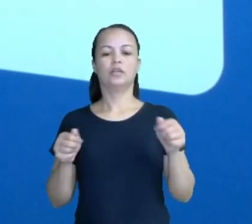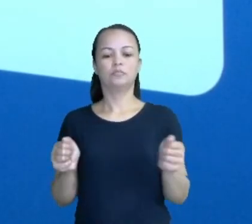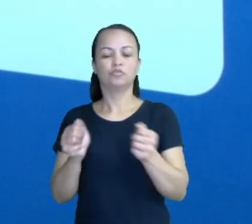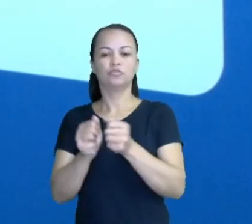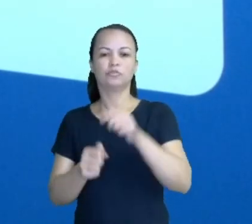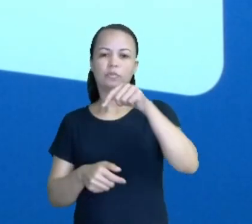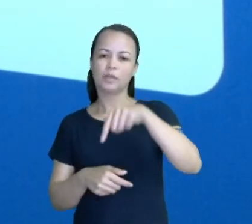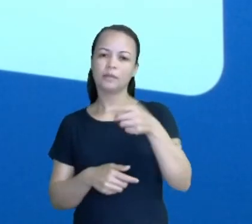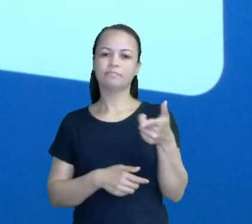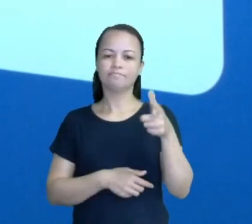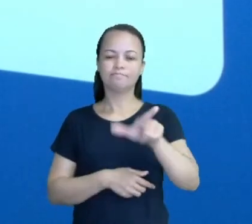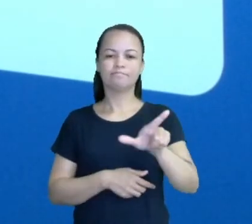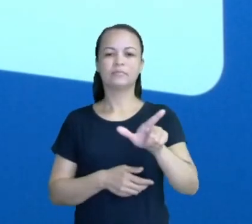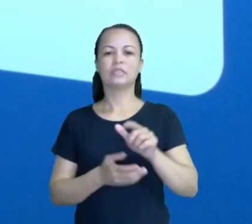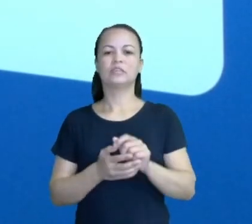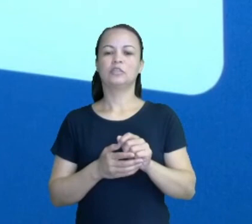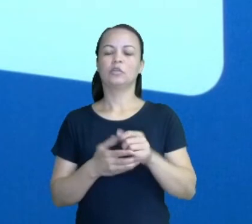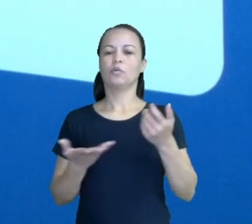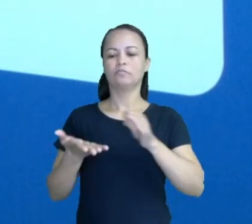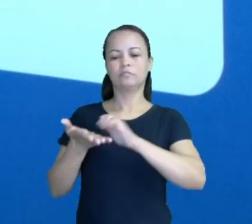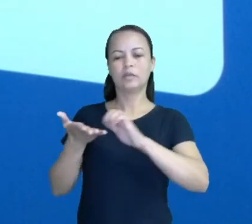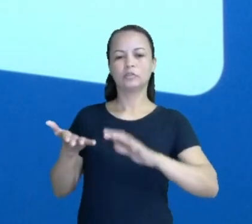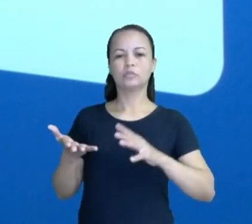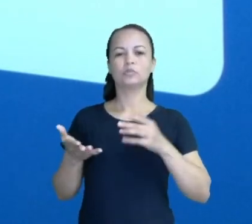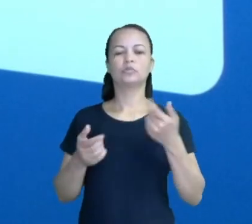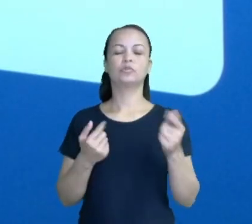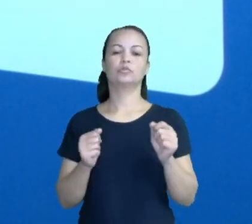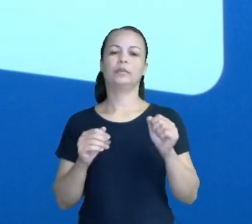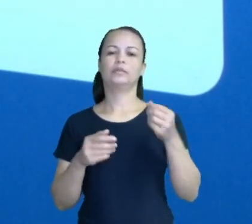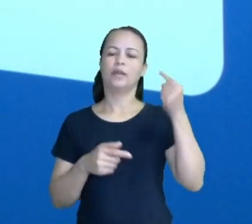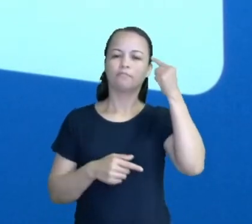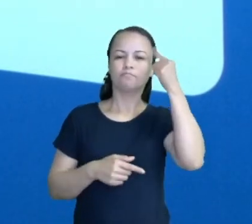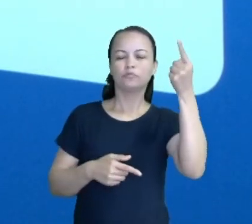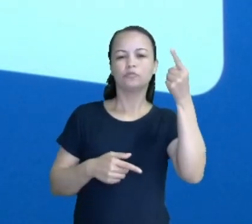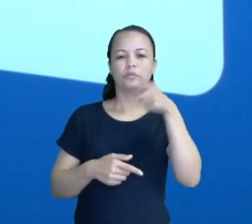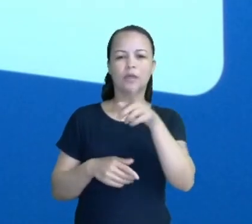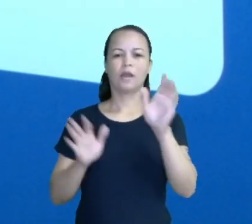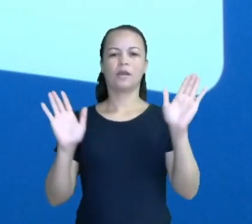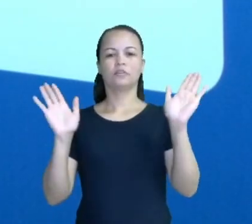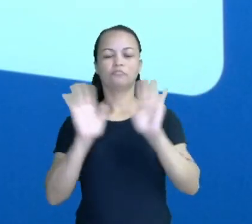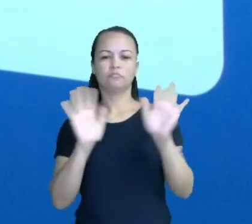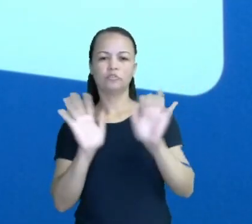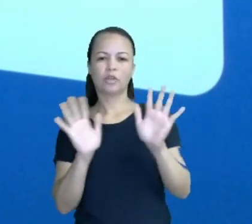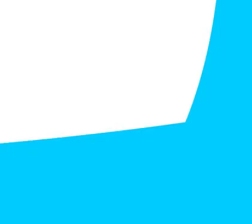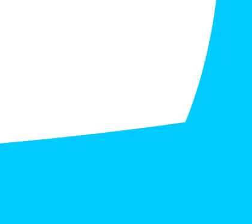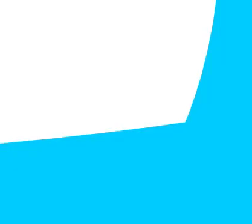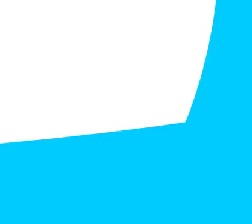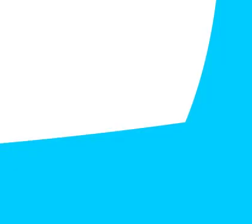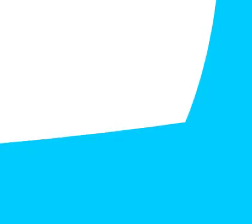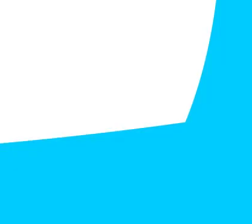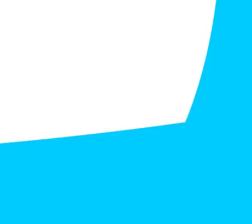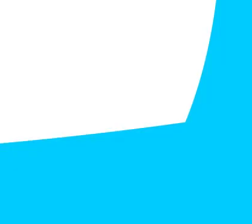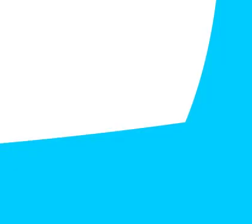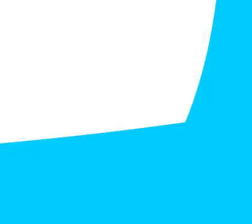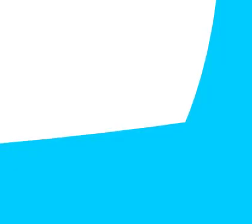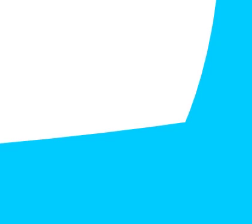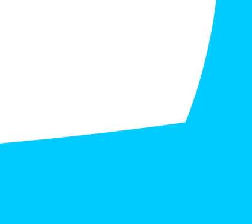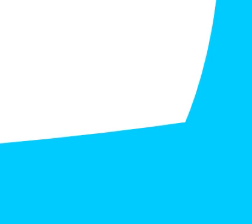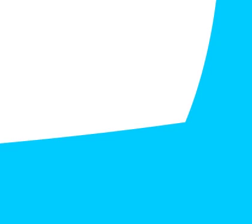novamente com mais um assunto para tirar sua dúvida. Tchau, turminha. Até a próxima semana.